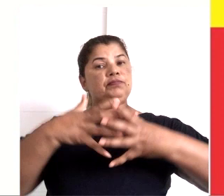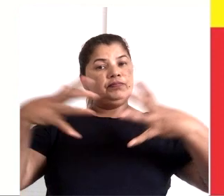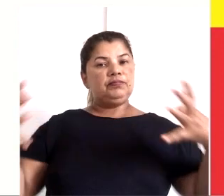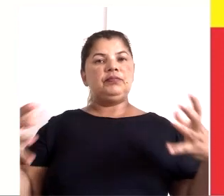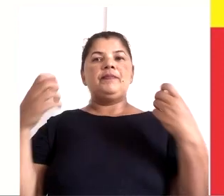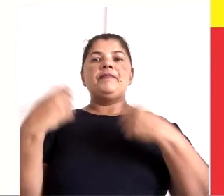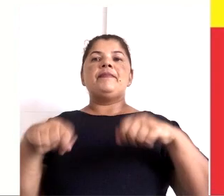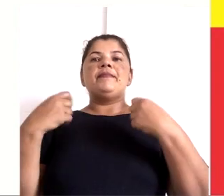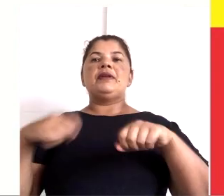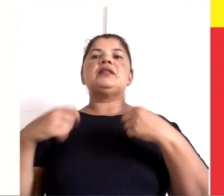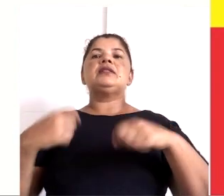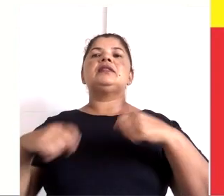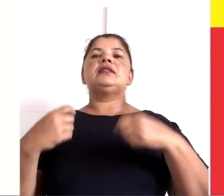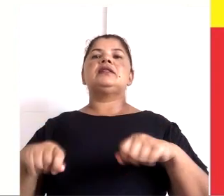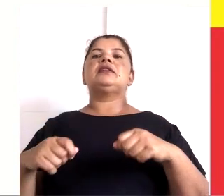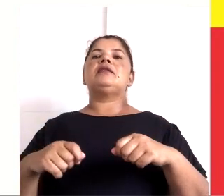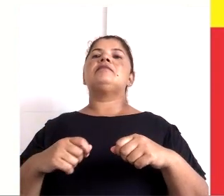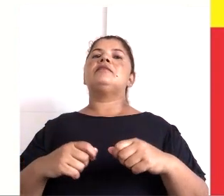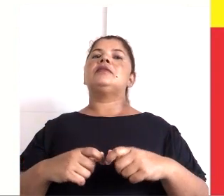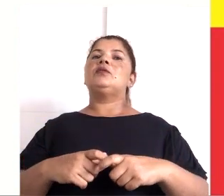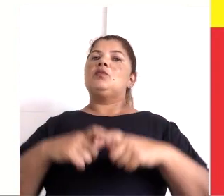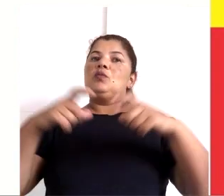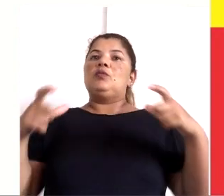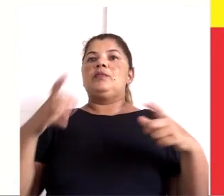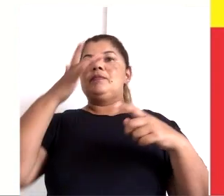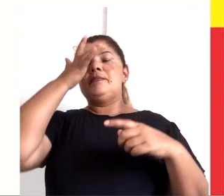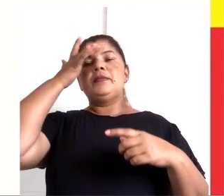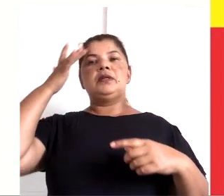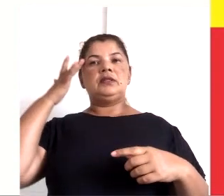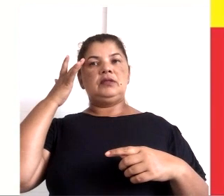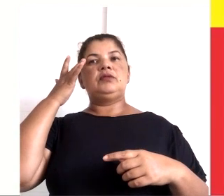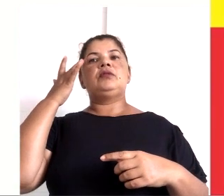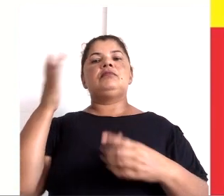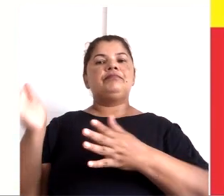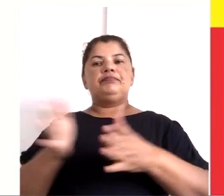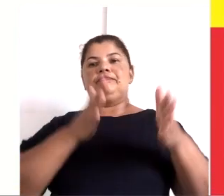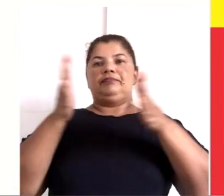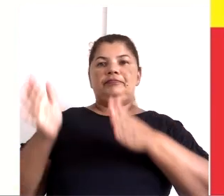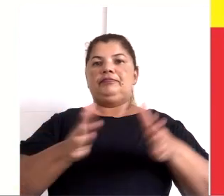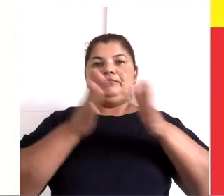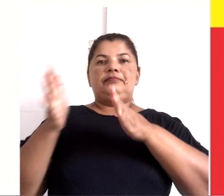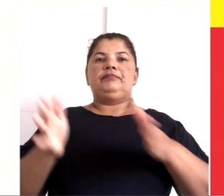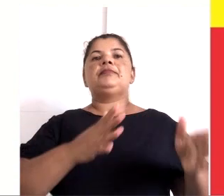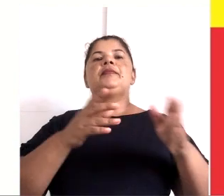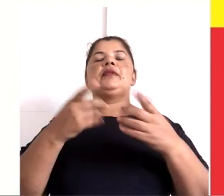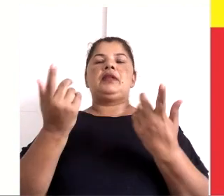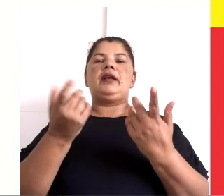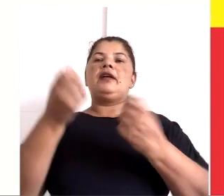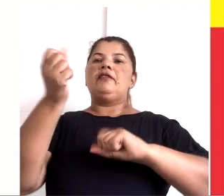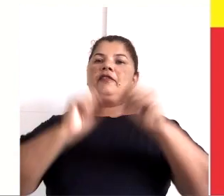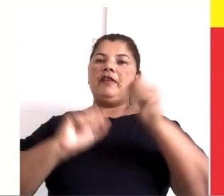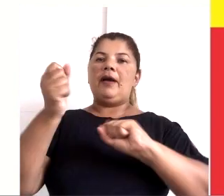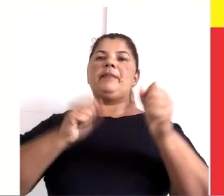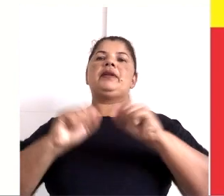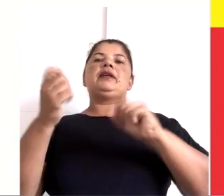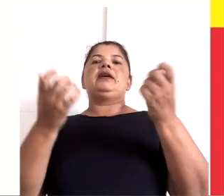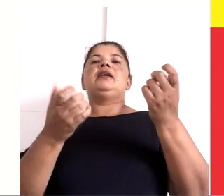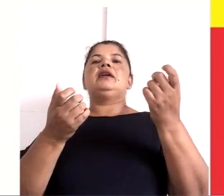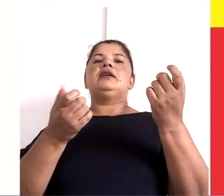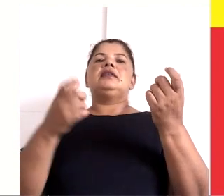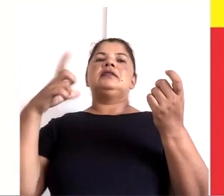era necessário também uma quantidade de pessoas para produzir. Então, essas fábricas, essas indústrias, a